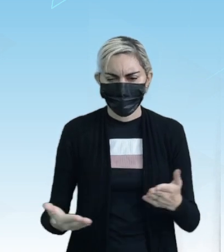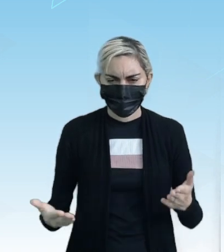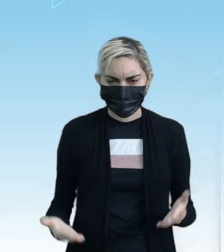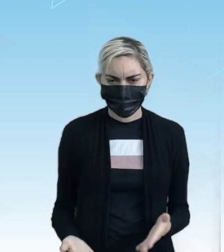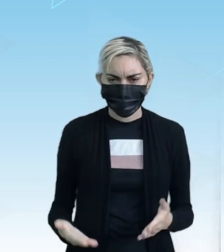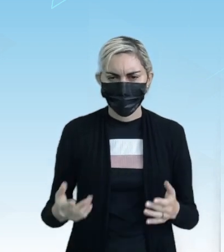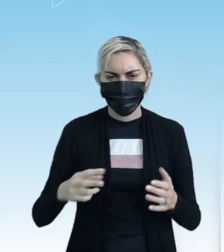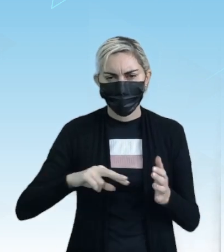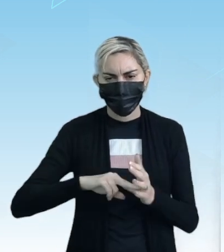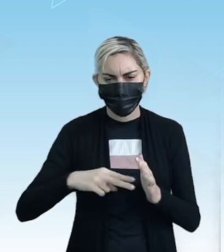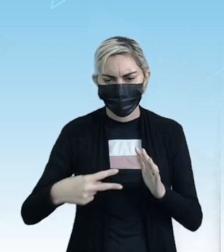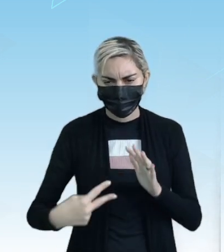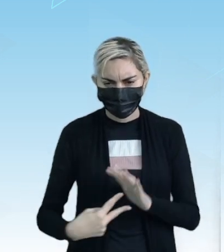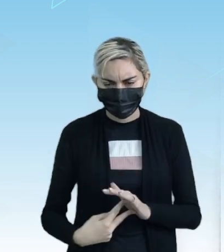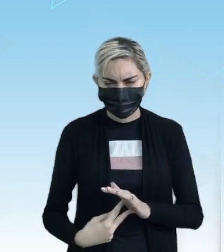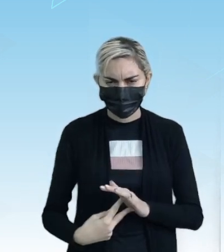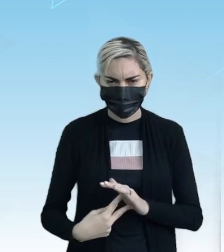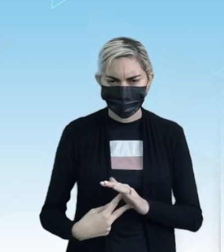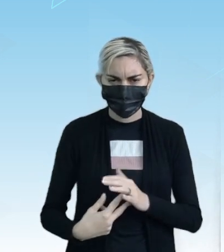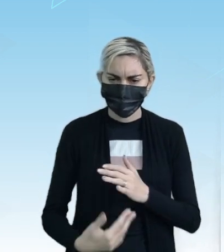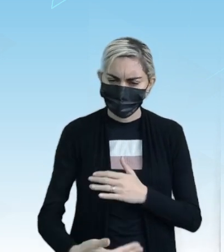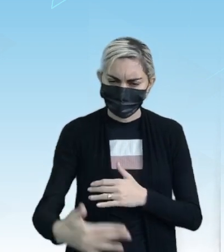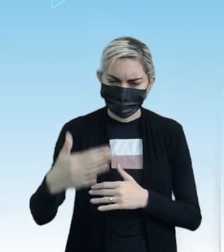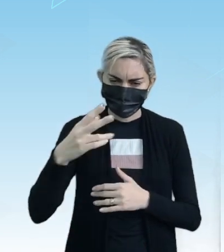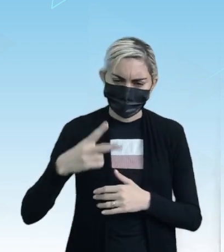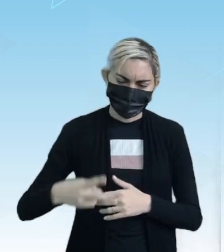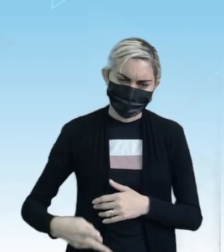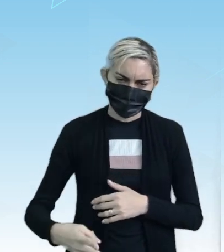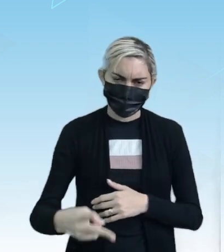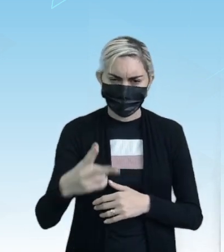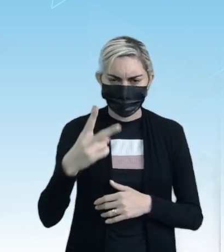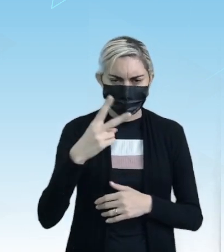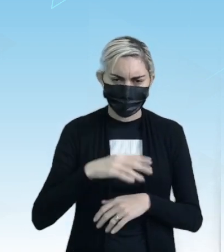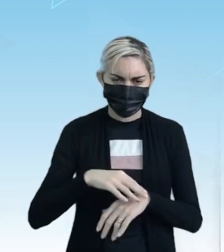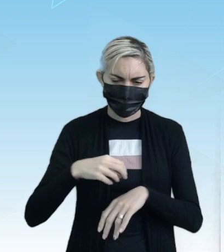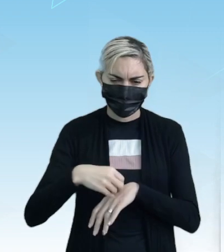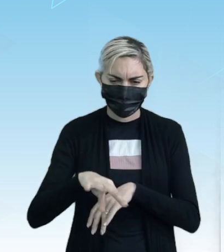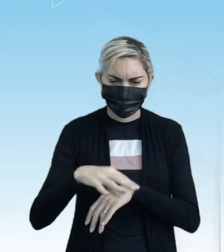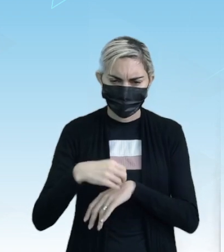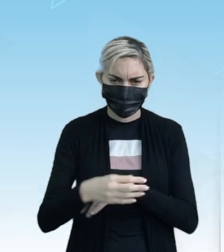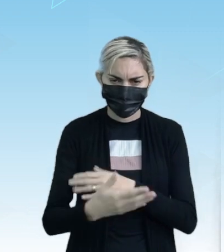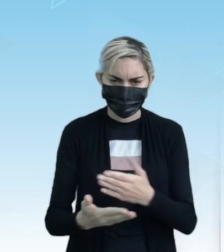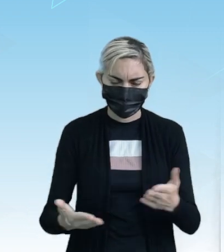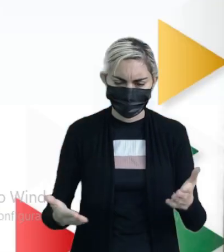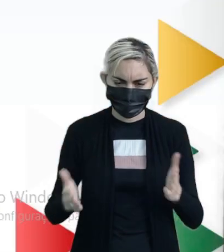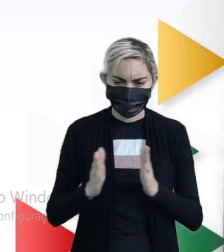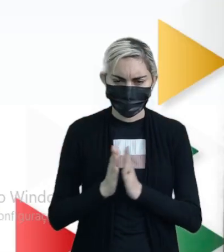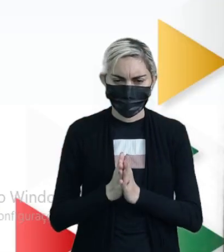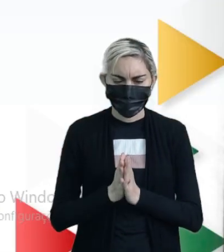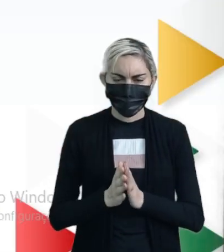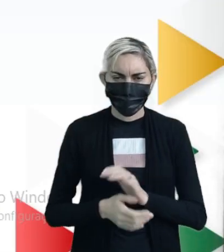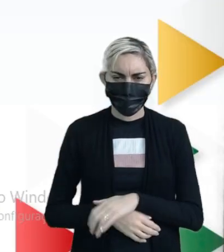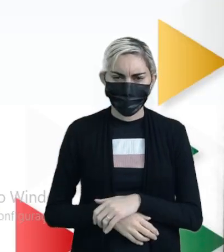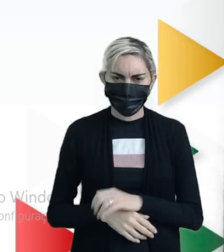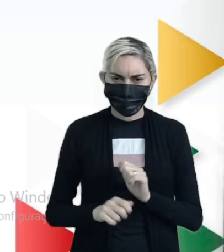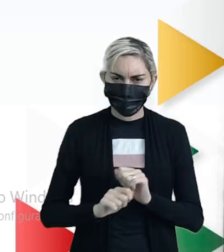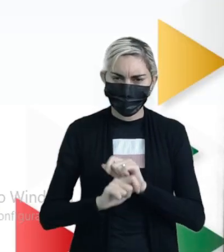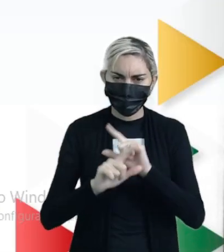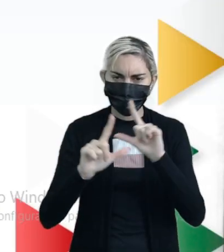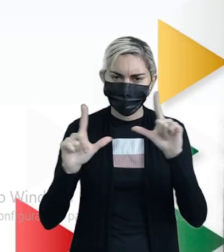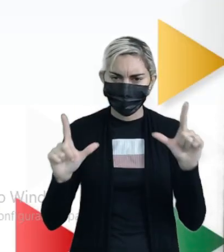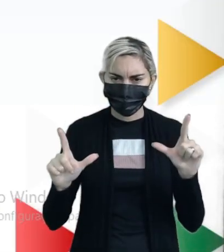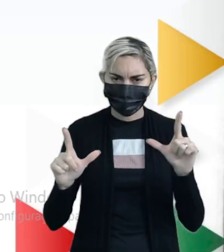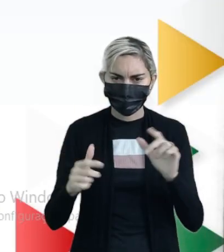do sentido. E vamos continuando. Aqui eu trago para vocês, por favor, na tela,